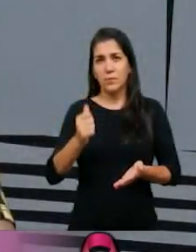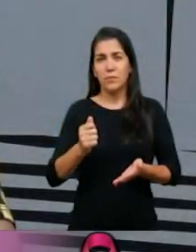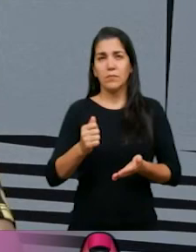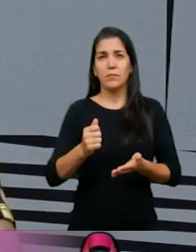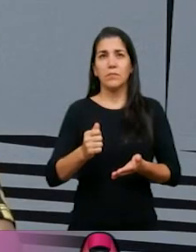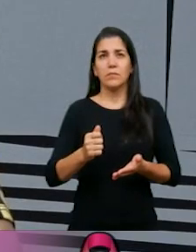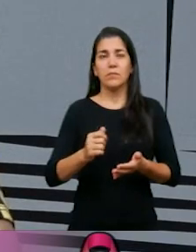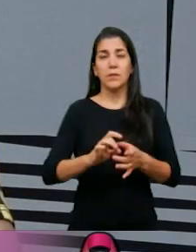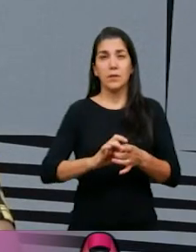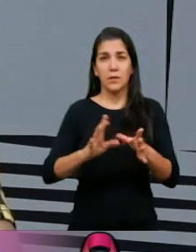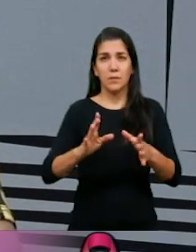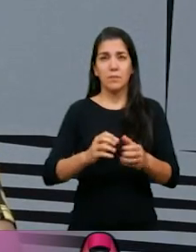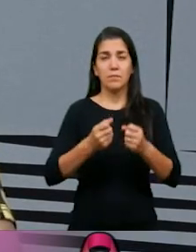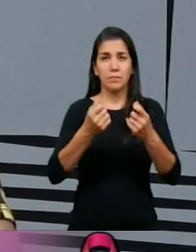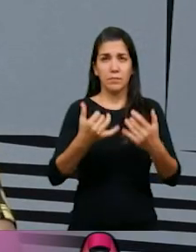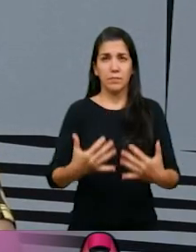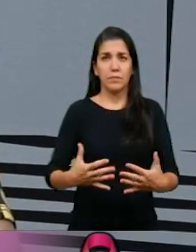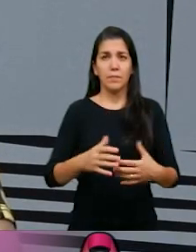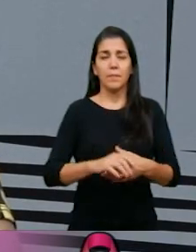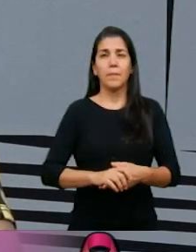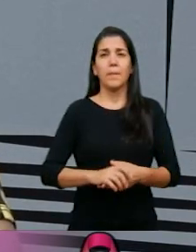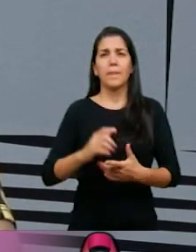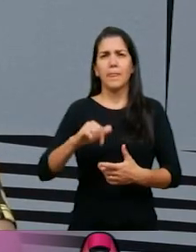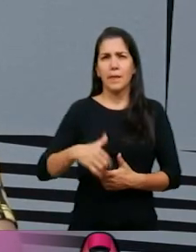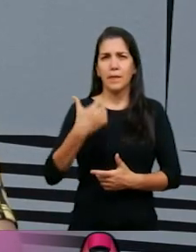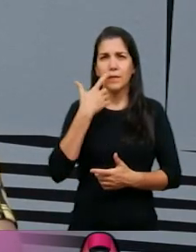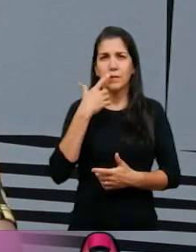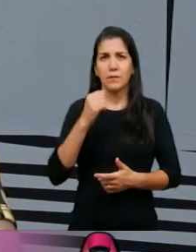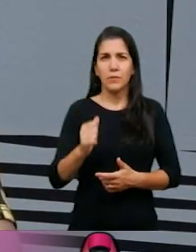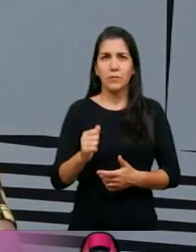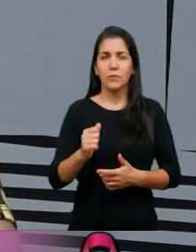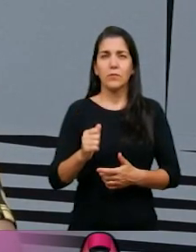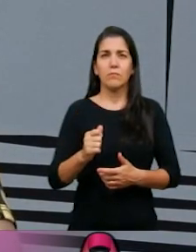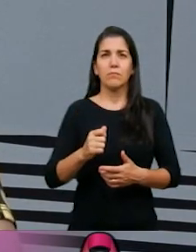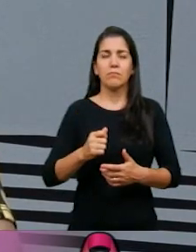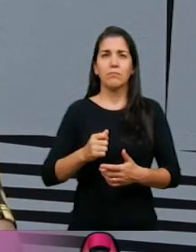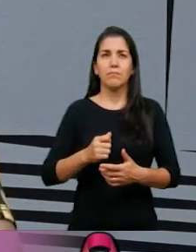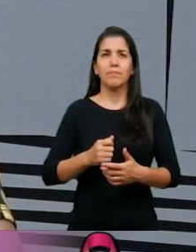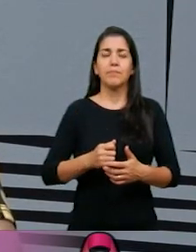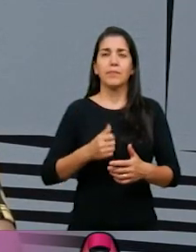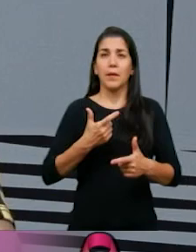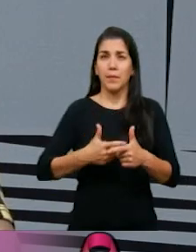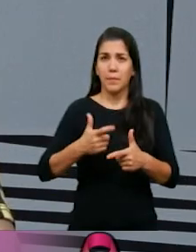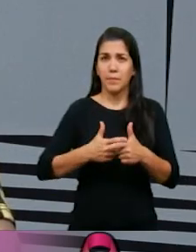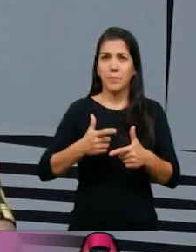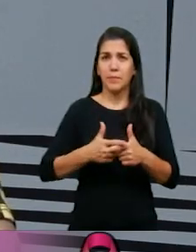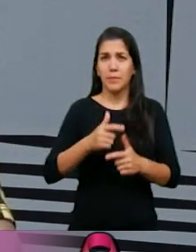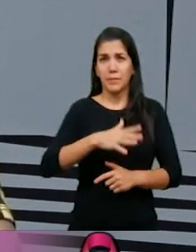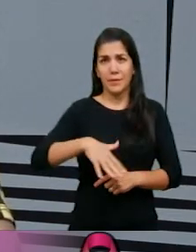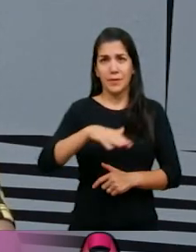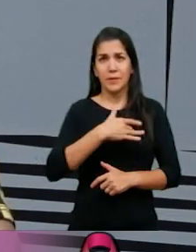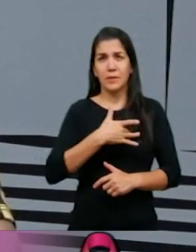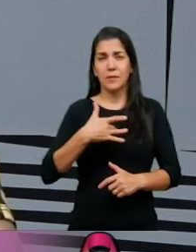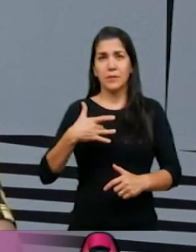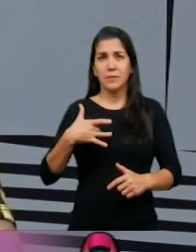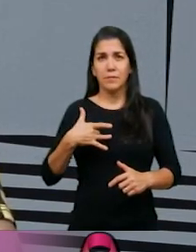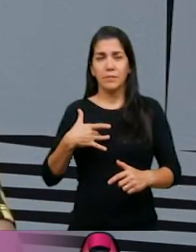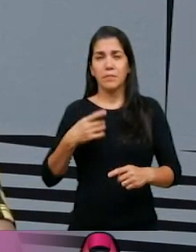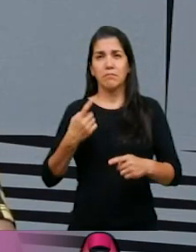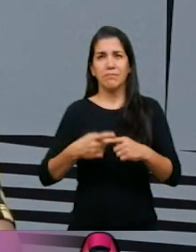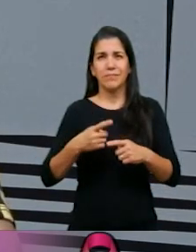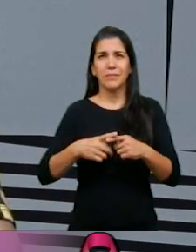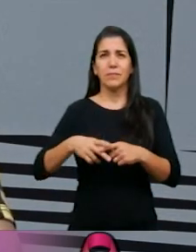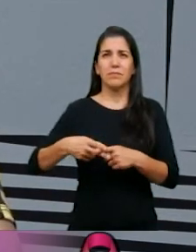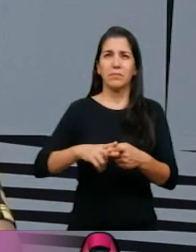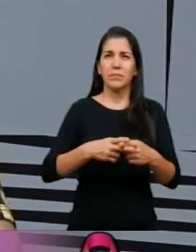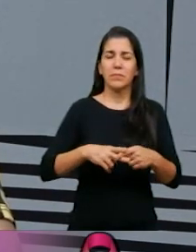Araçatuba. Justificativa. O município de Araçatuba vem enfrentando dificuldades na área da saúde, no locante à aquisição de